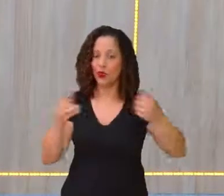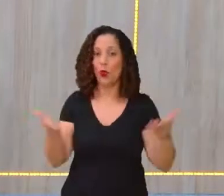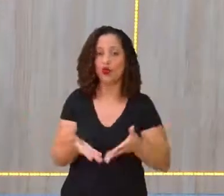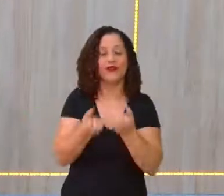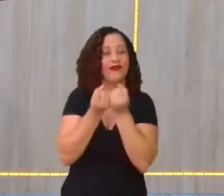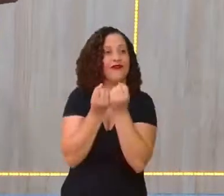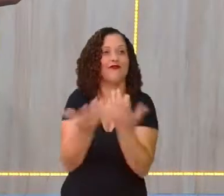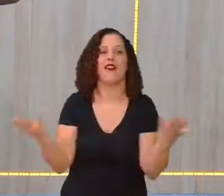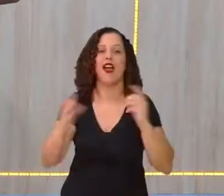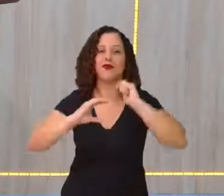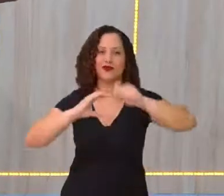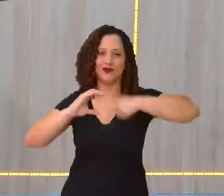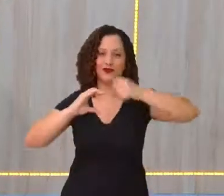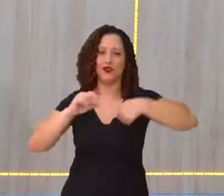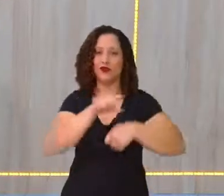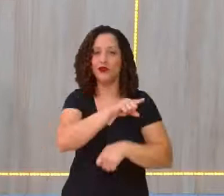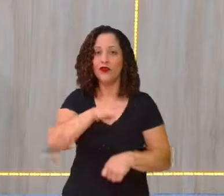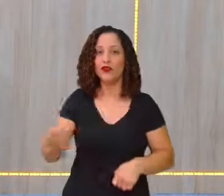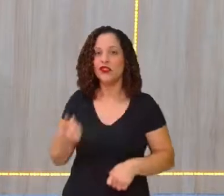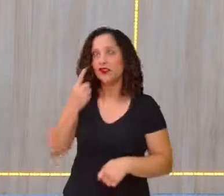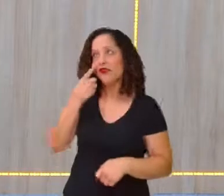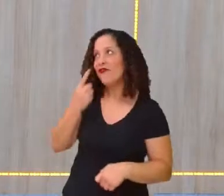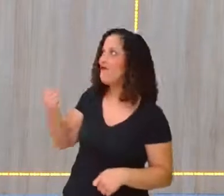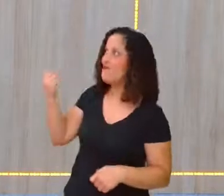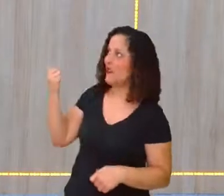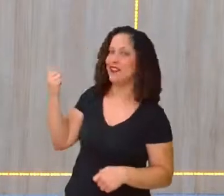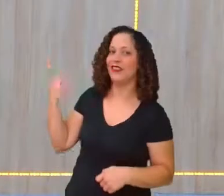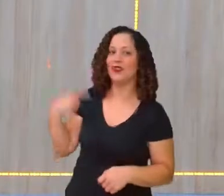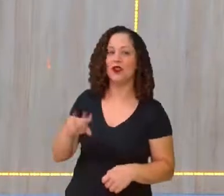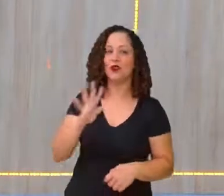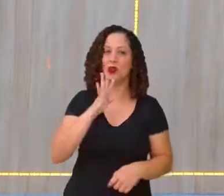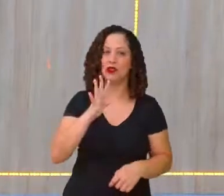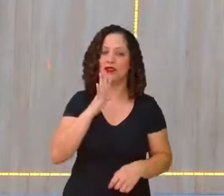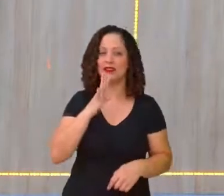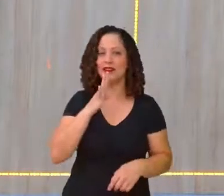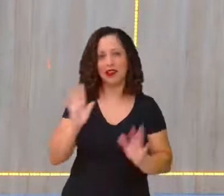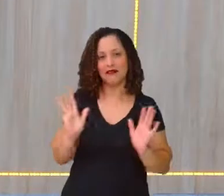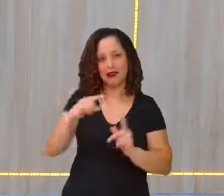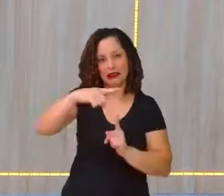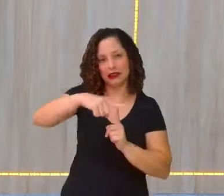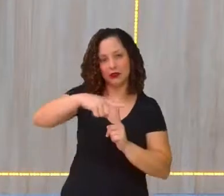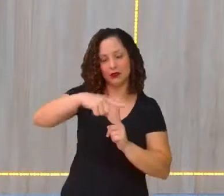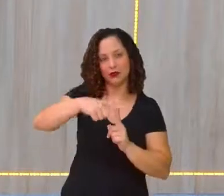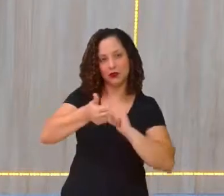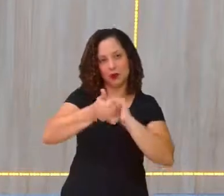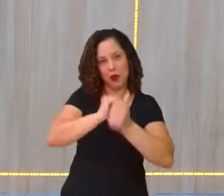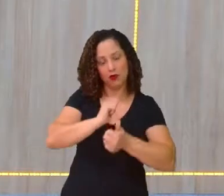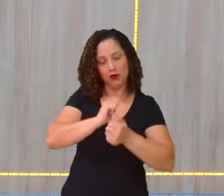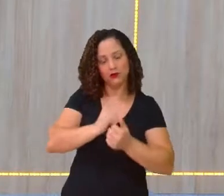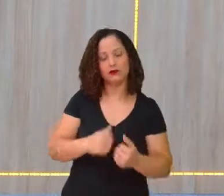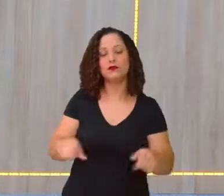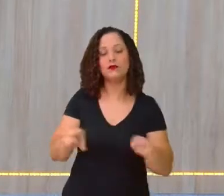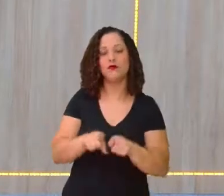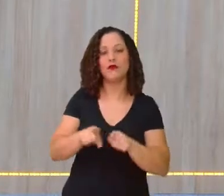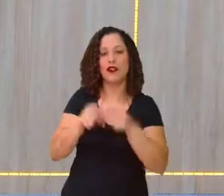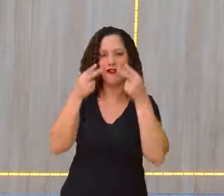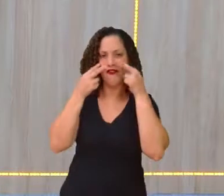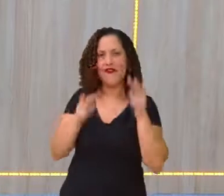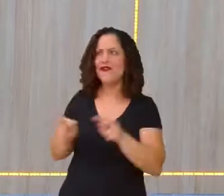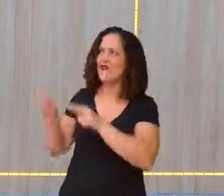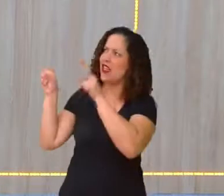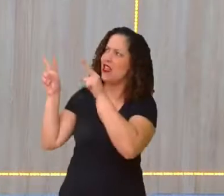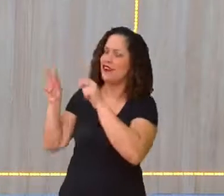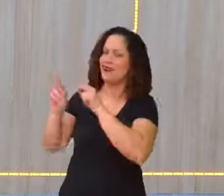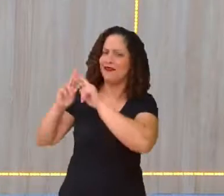vídeos para que vocês possam, de repente, conhecer, né, modalidades novas ou até ver